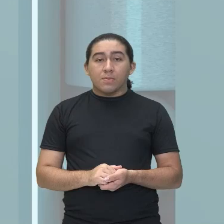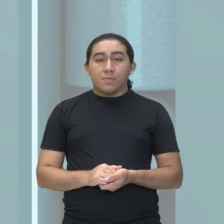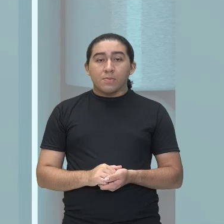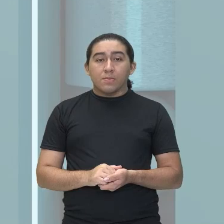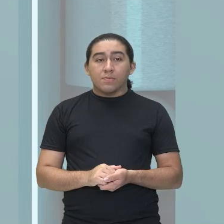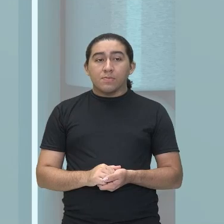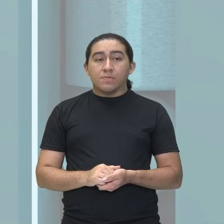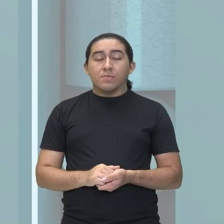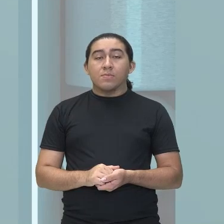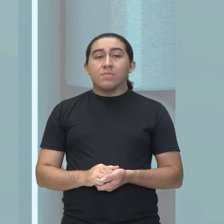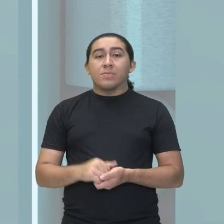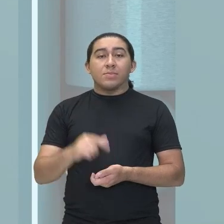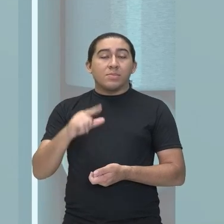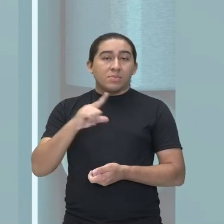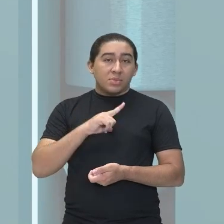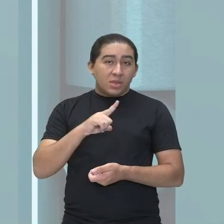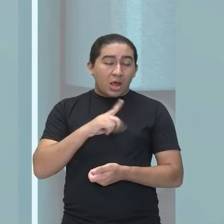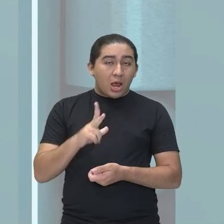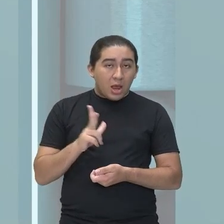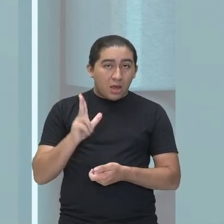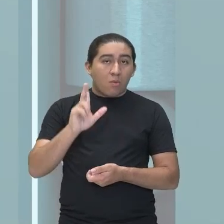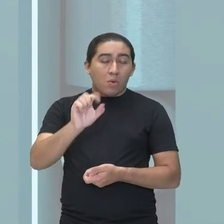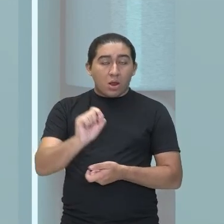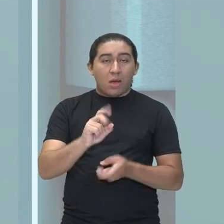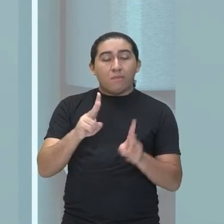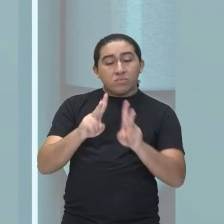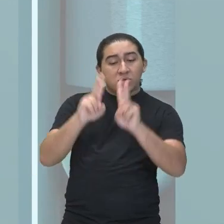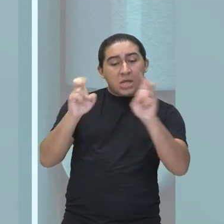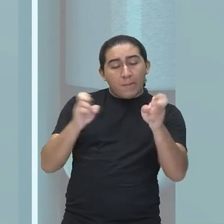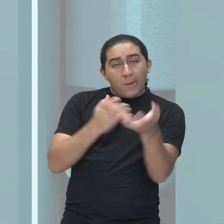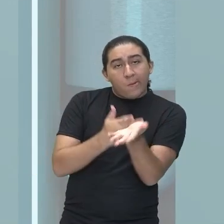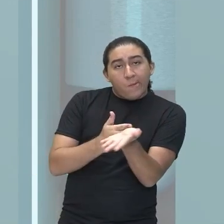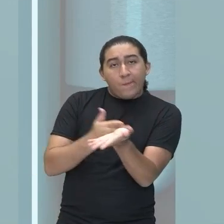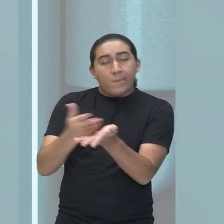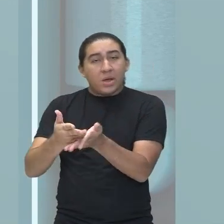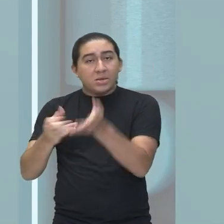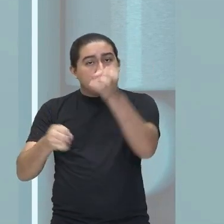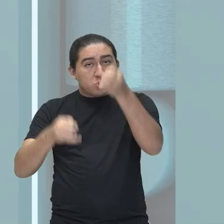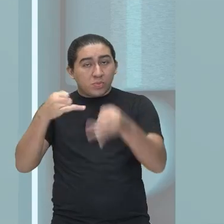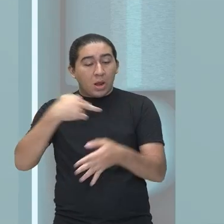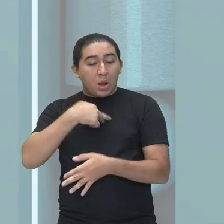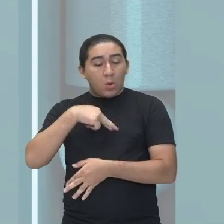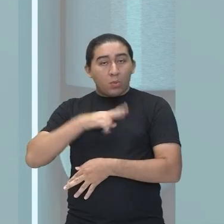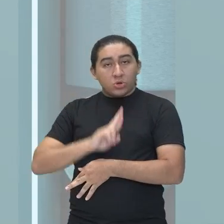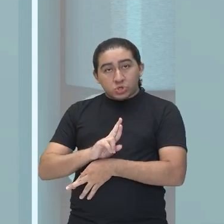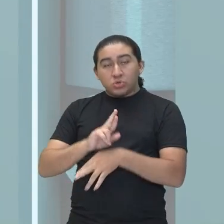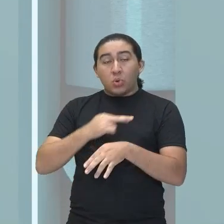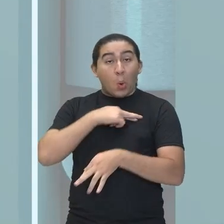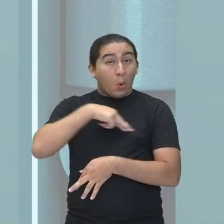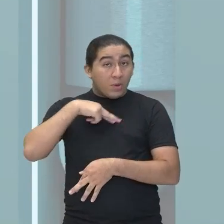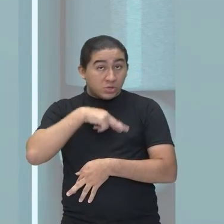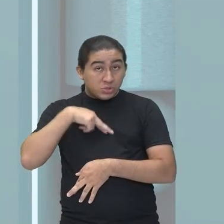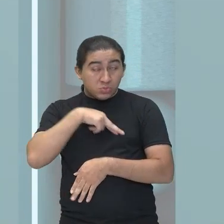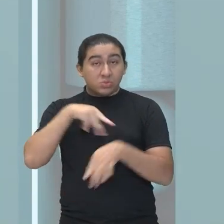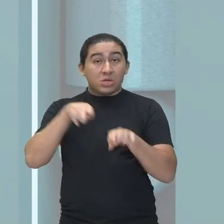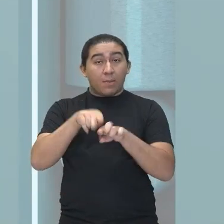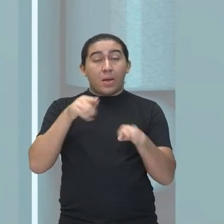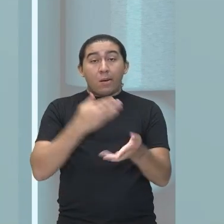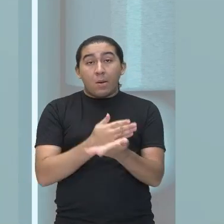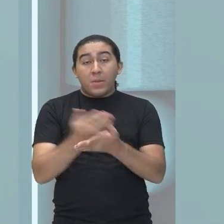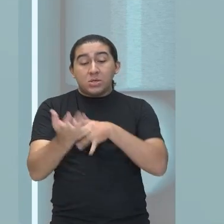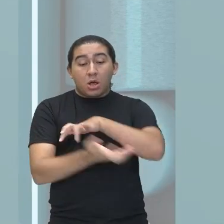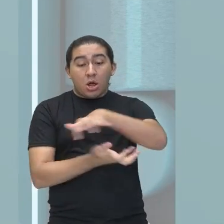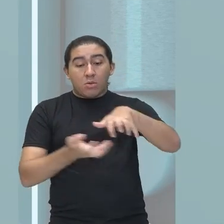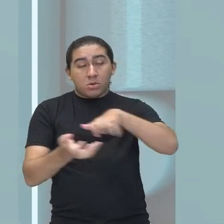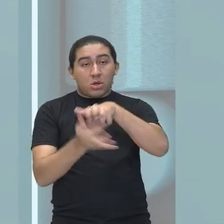vamos estudar lá no romantismo e que também já começa com a Revolução Francesa, que nós vimos no período